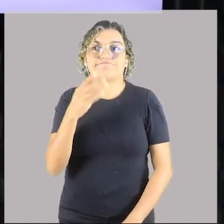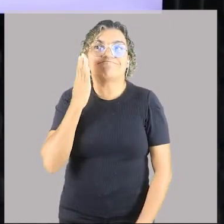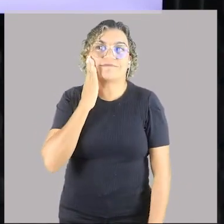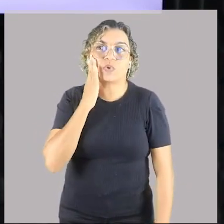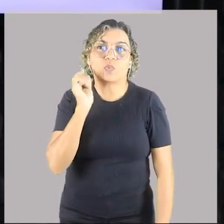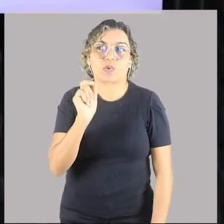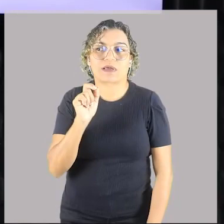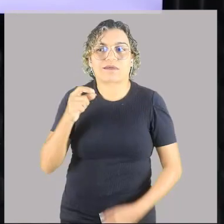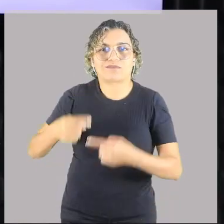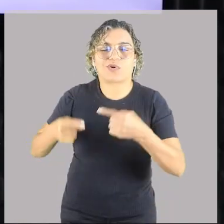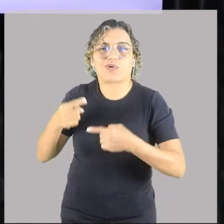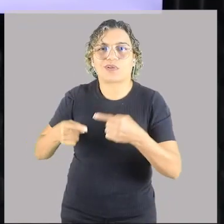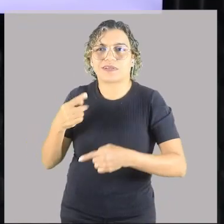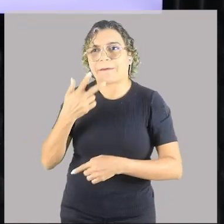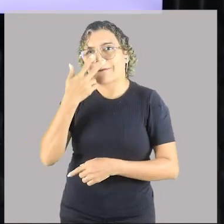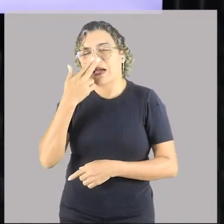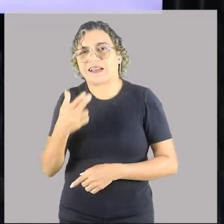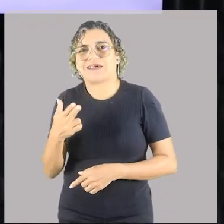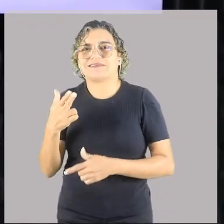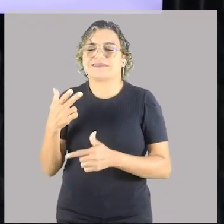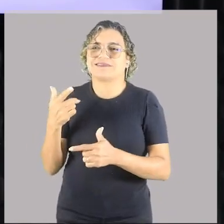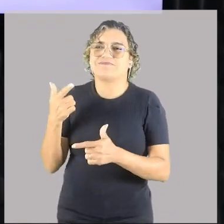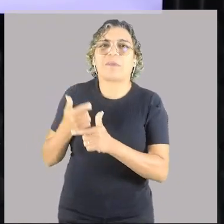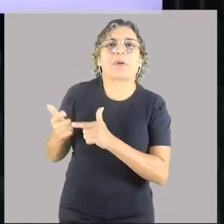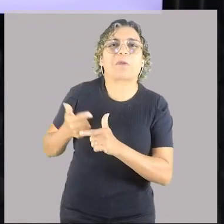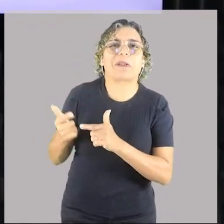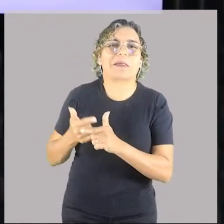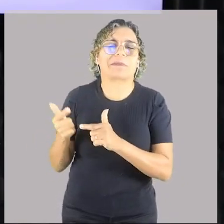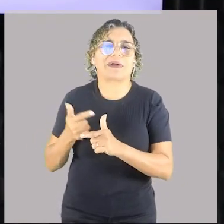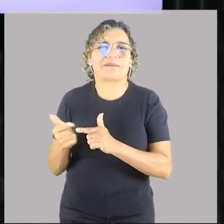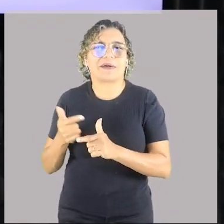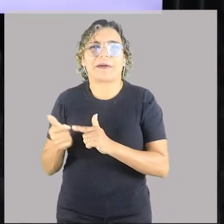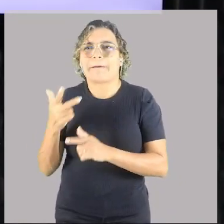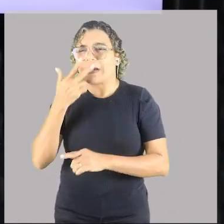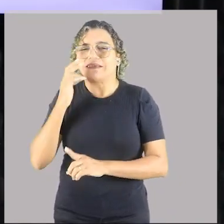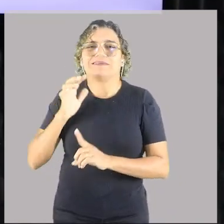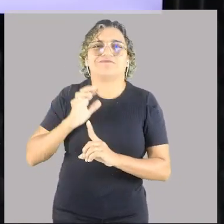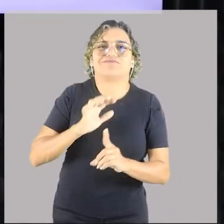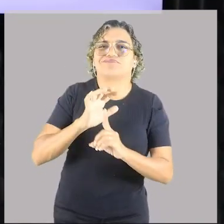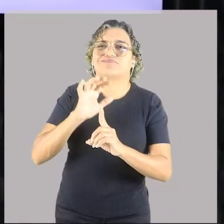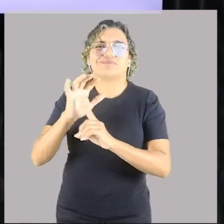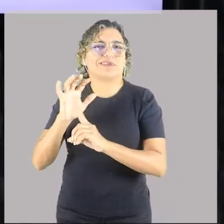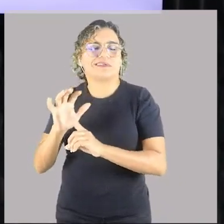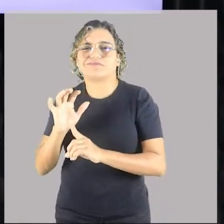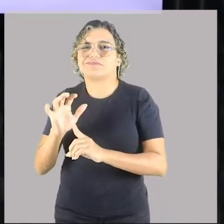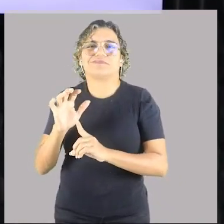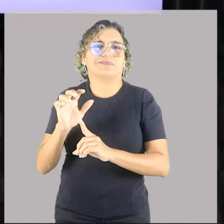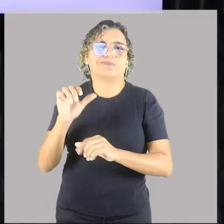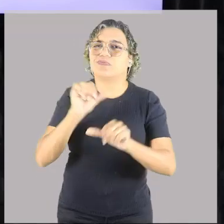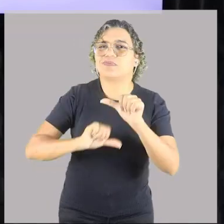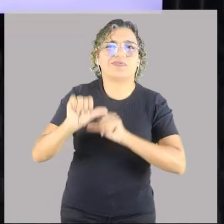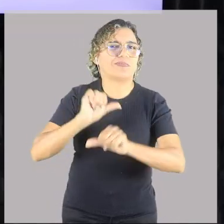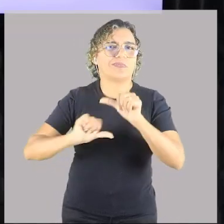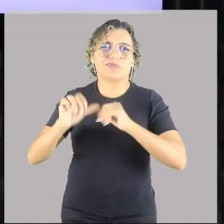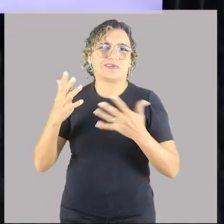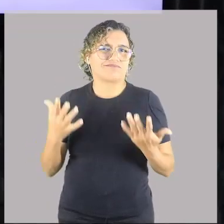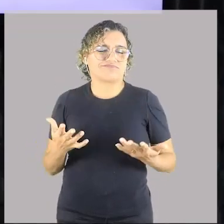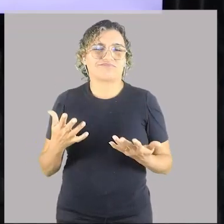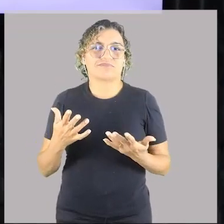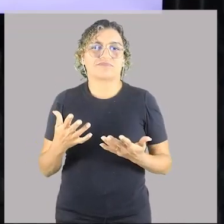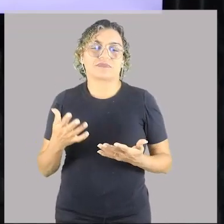se tornando o palco que contribui ainda para não inserção e modificação desse